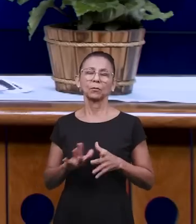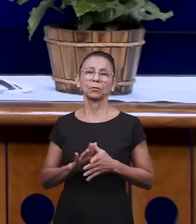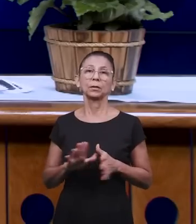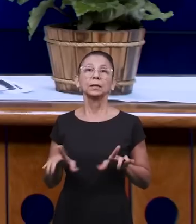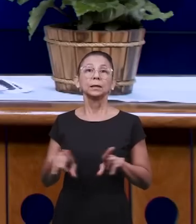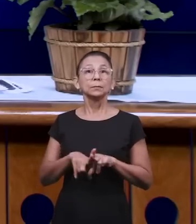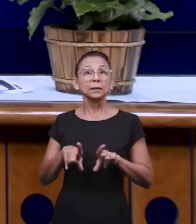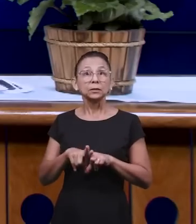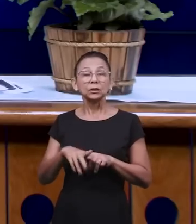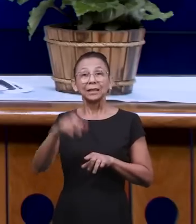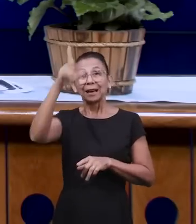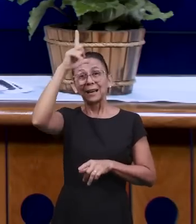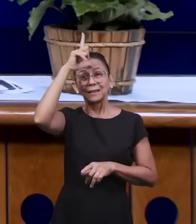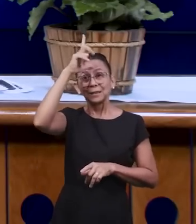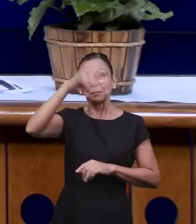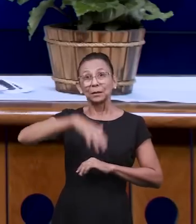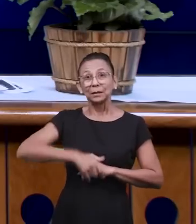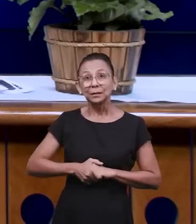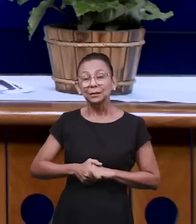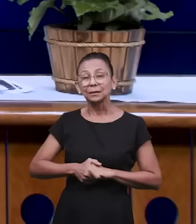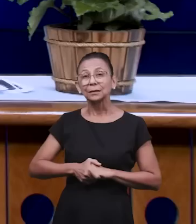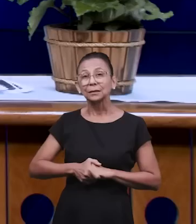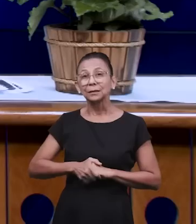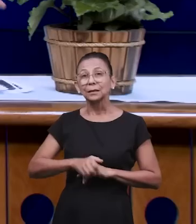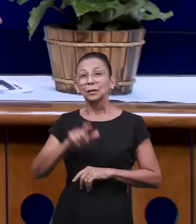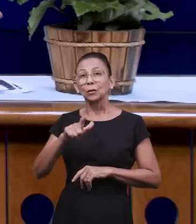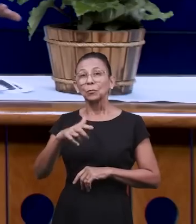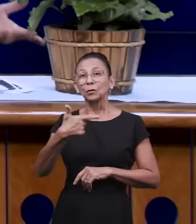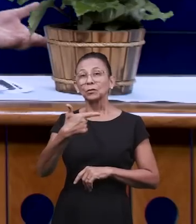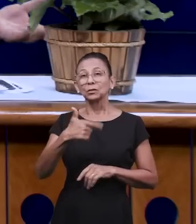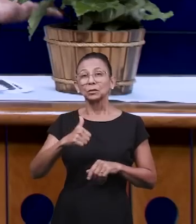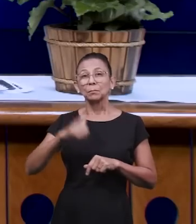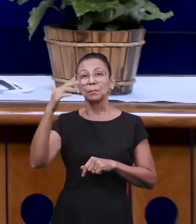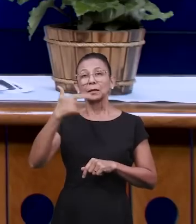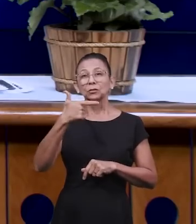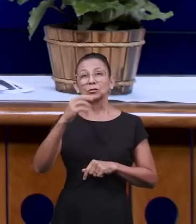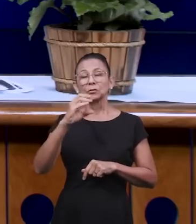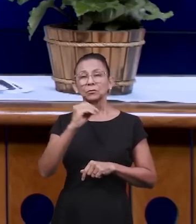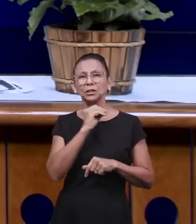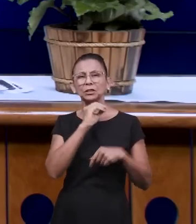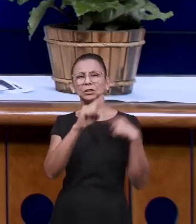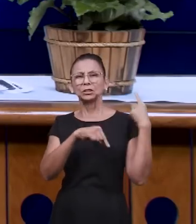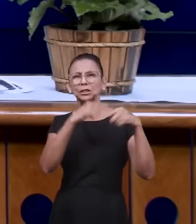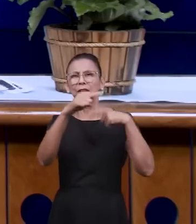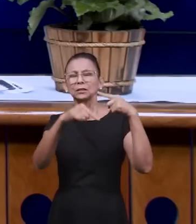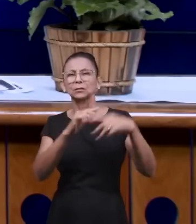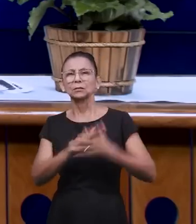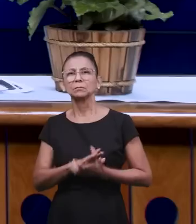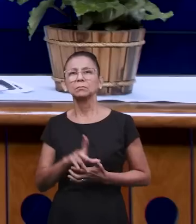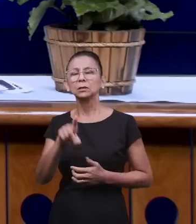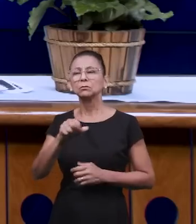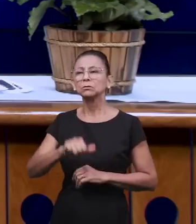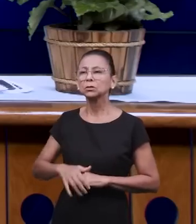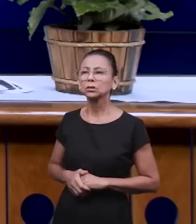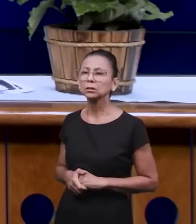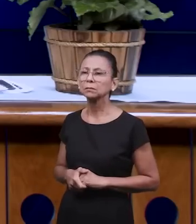A terra é nossa, Deus nos deu e a escritura dela está aqui na Bíblia. A Inglaterra aceitou,